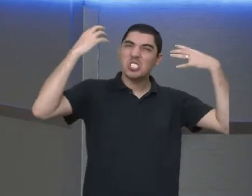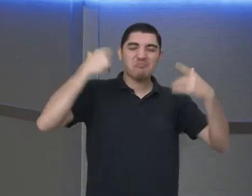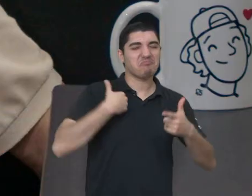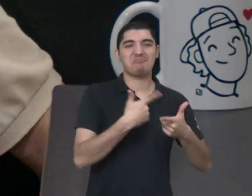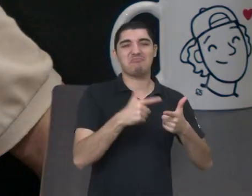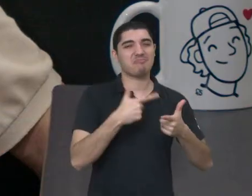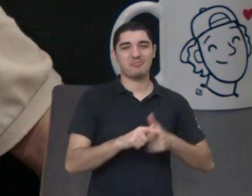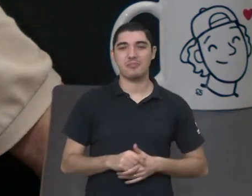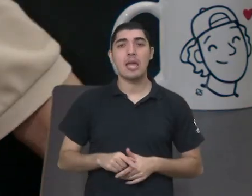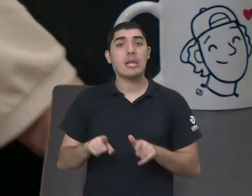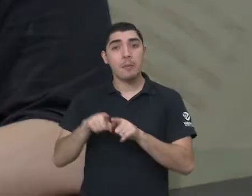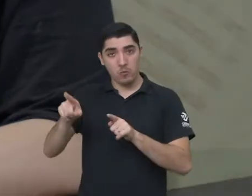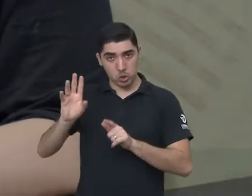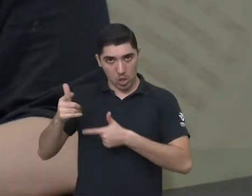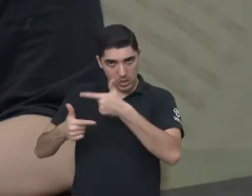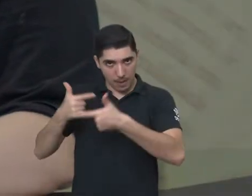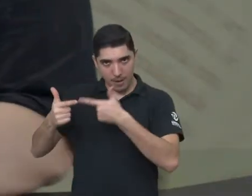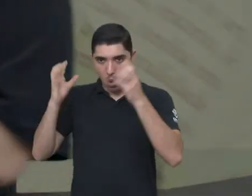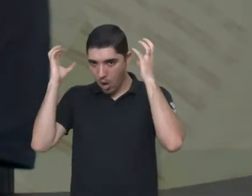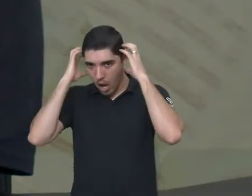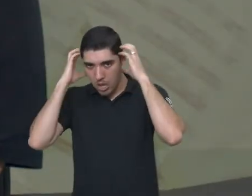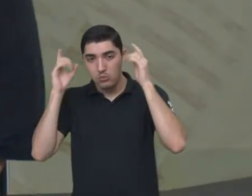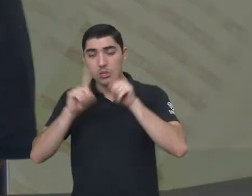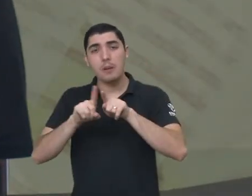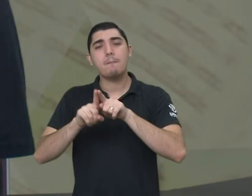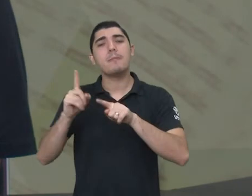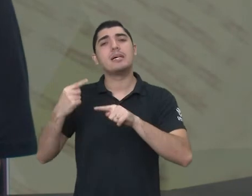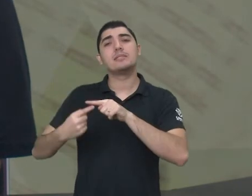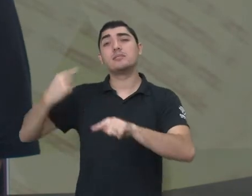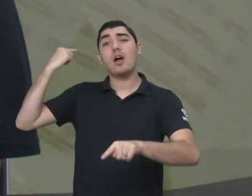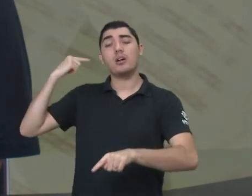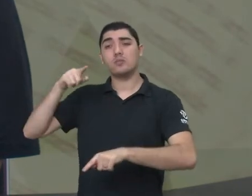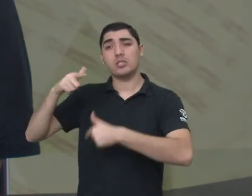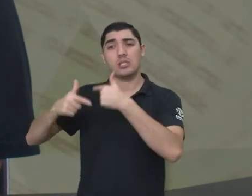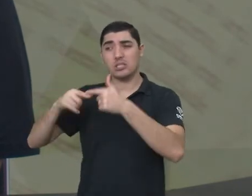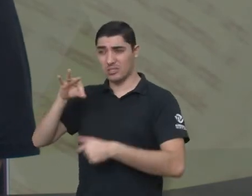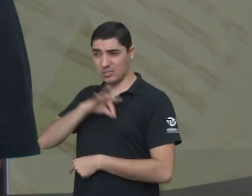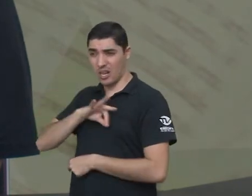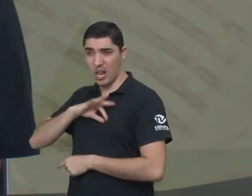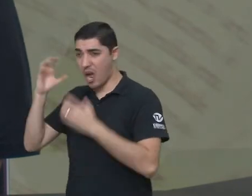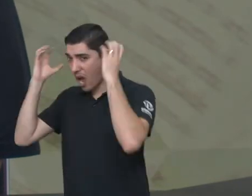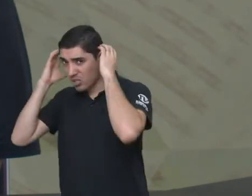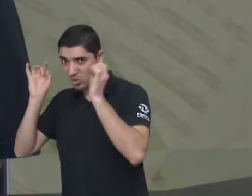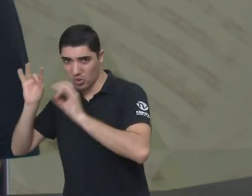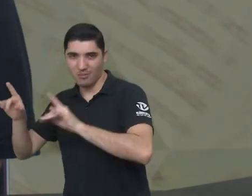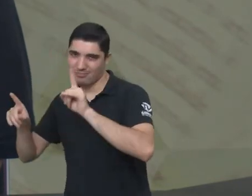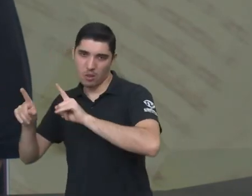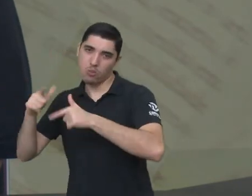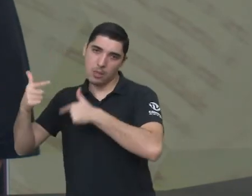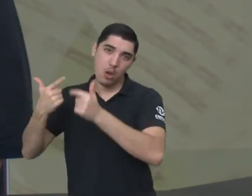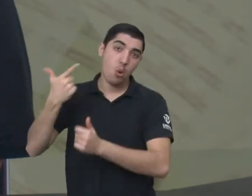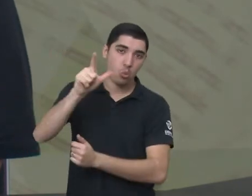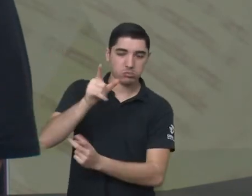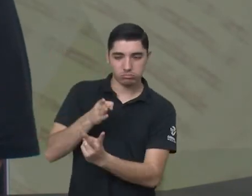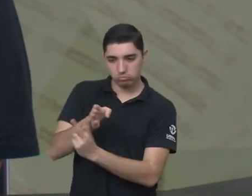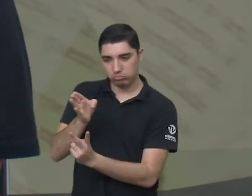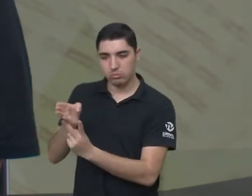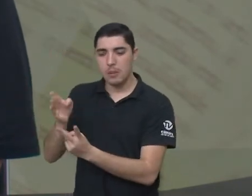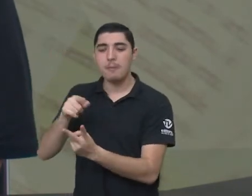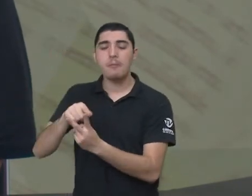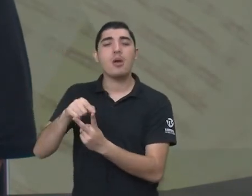juiz, tá murcha, parava o jogo mais 30 segundos, pra encher, mais 1 minuto. Tinha que levar no vestiário, porque não entrava a bomba no campo, né? Tinha que levar